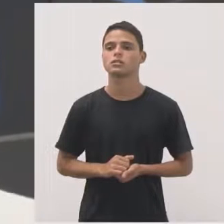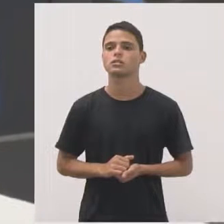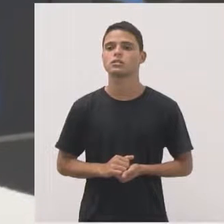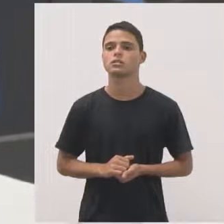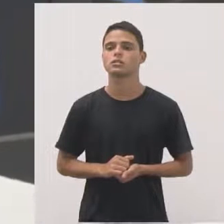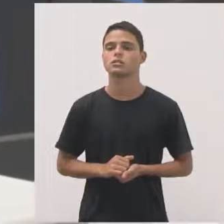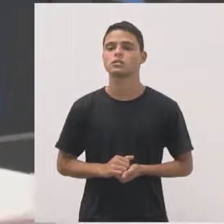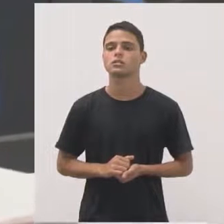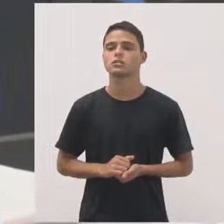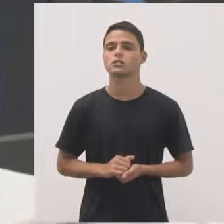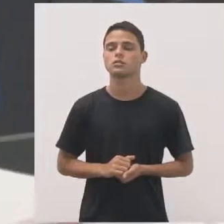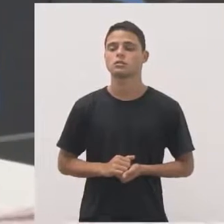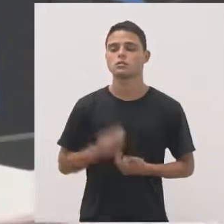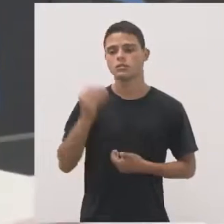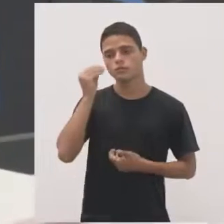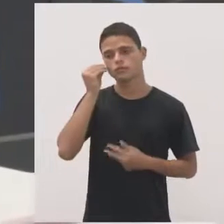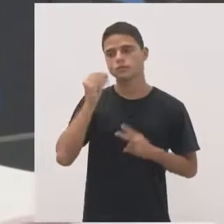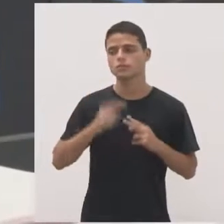Deixa eu tentar.